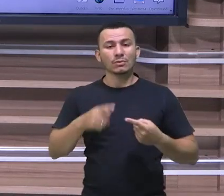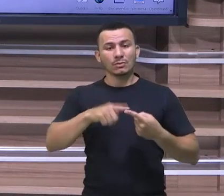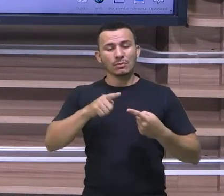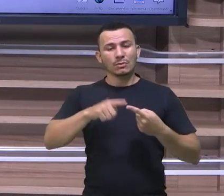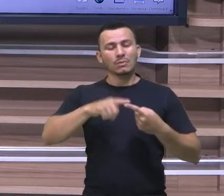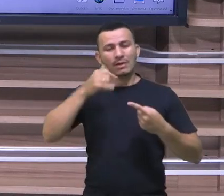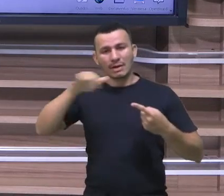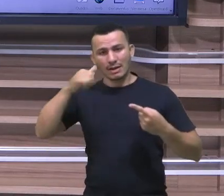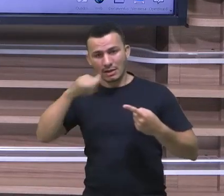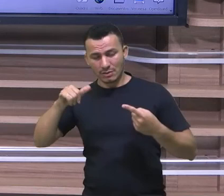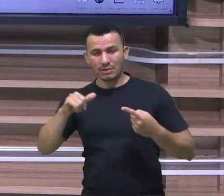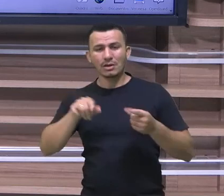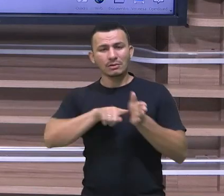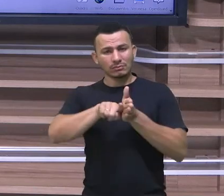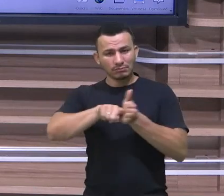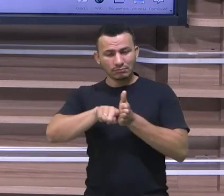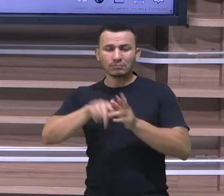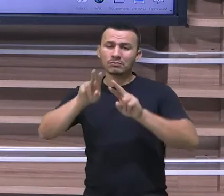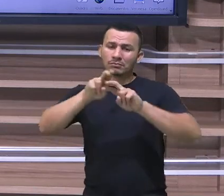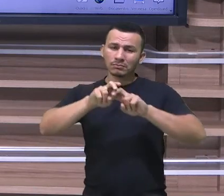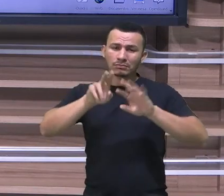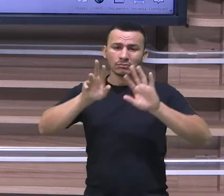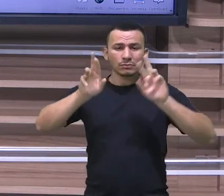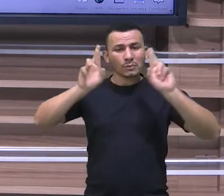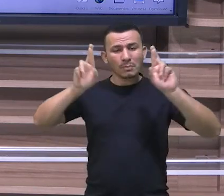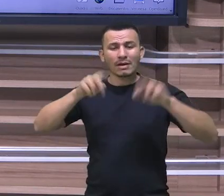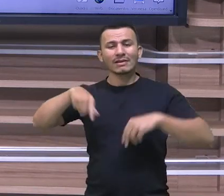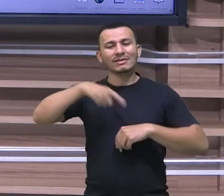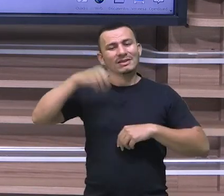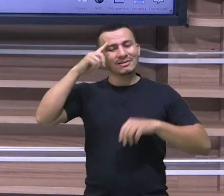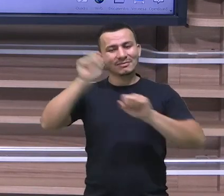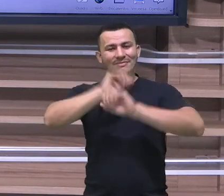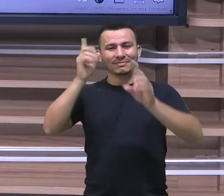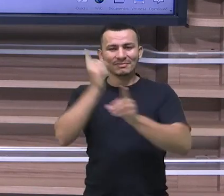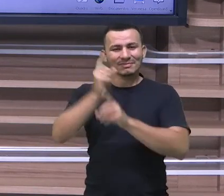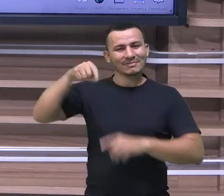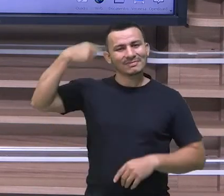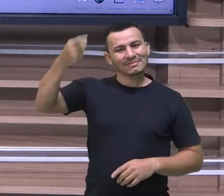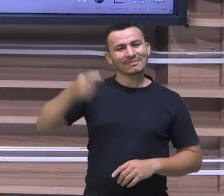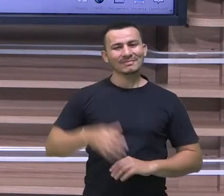de energia. Espero que tudo tenha ficado tranquilo e até uma próxima.